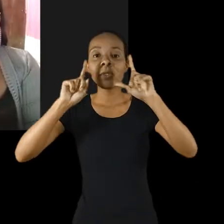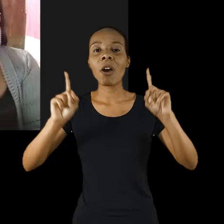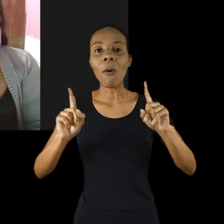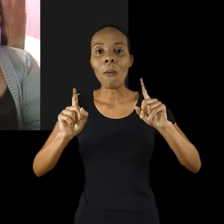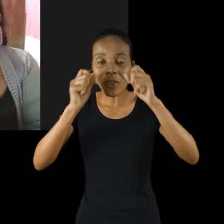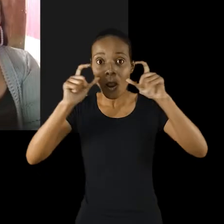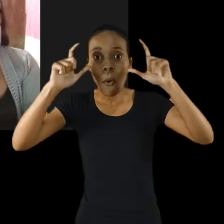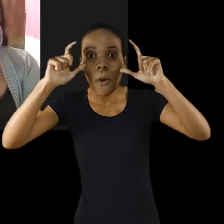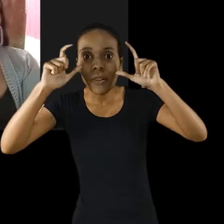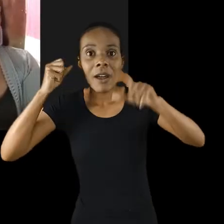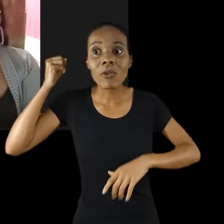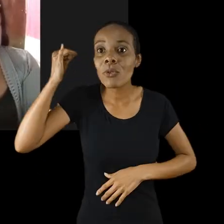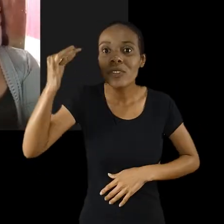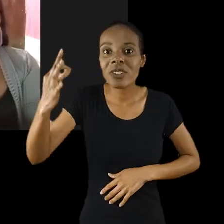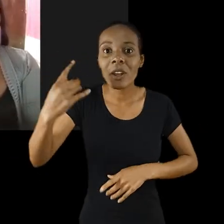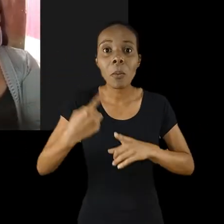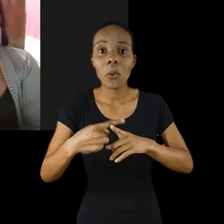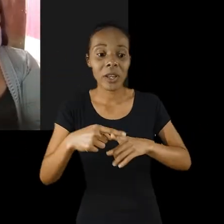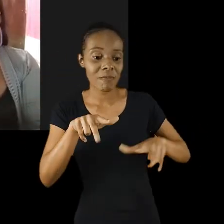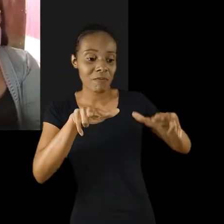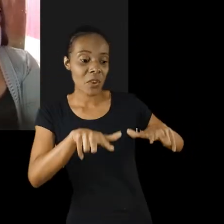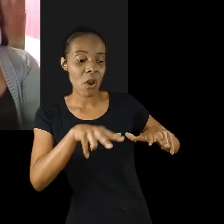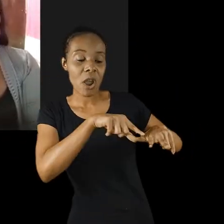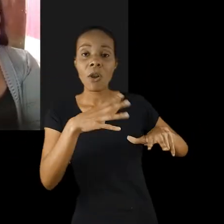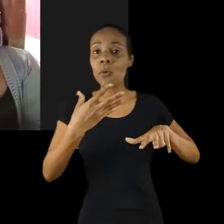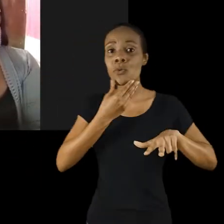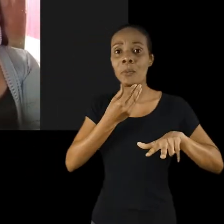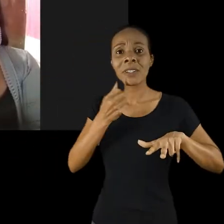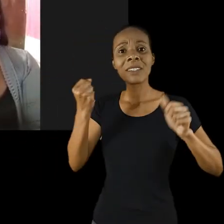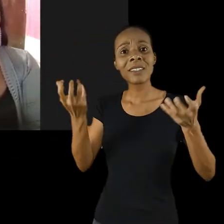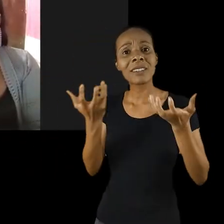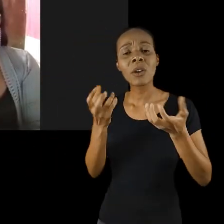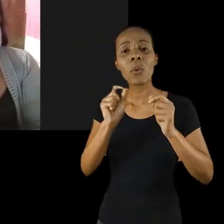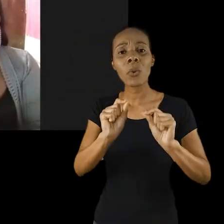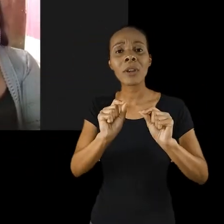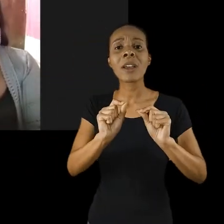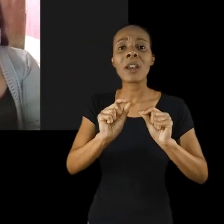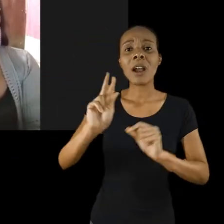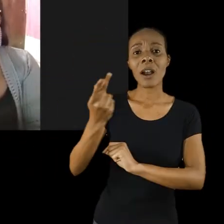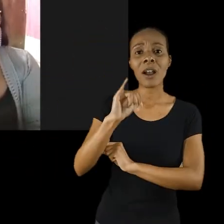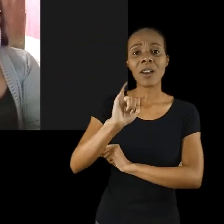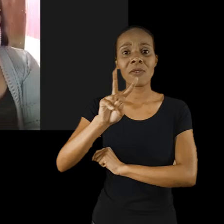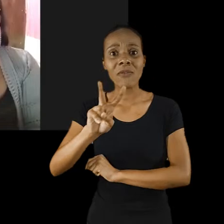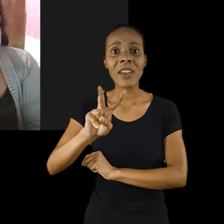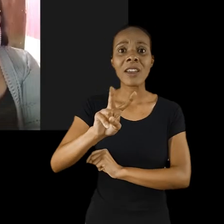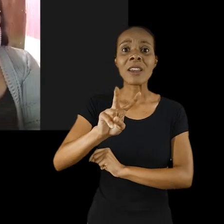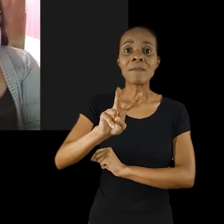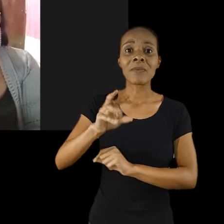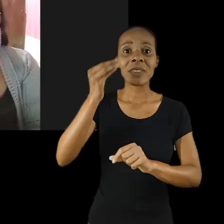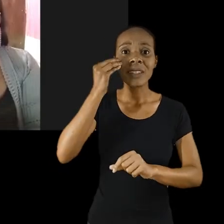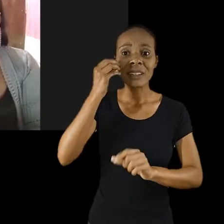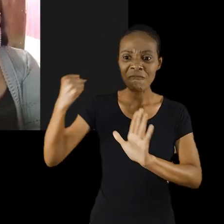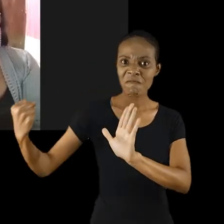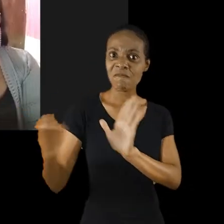HIV, sabe? E a maioria dos corpos trans que eu atendi, tanto profissionais